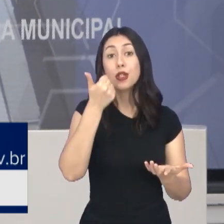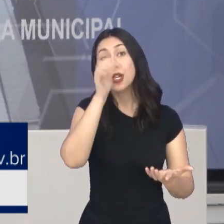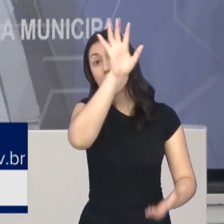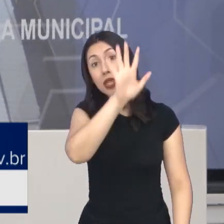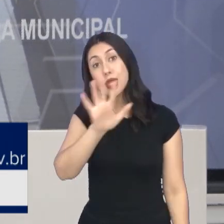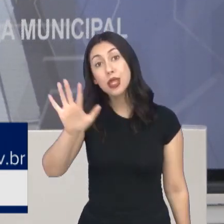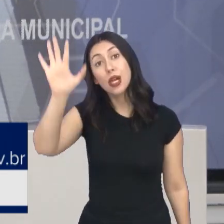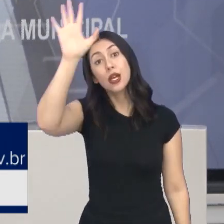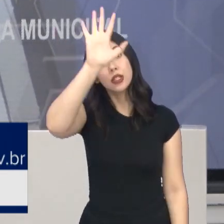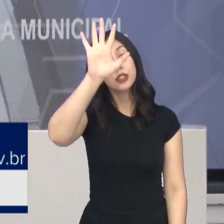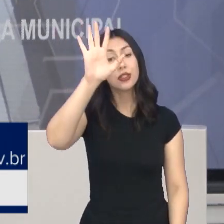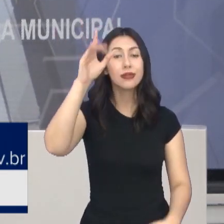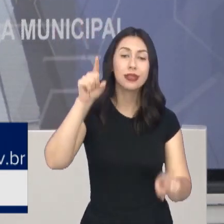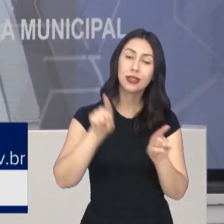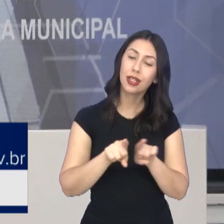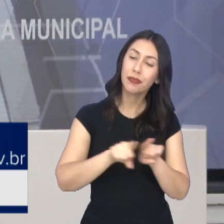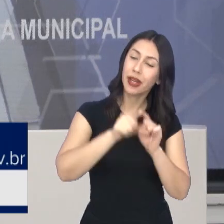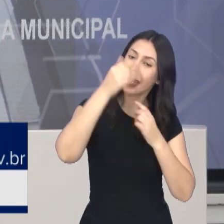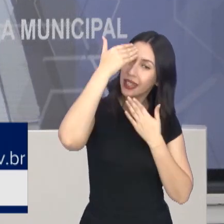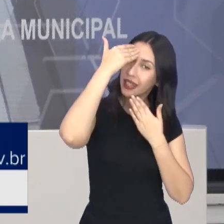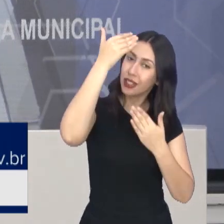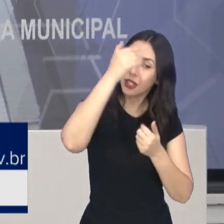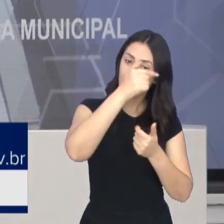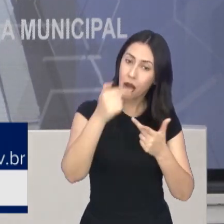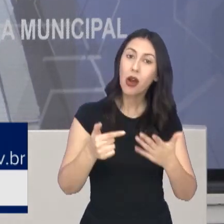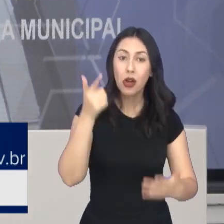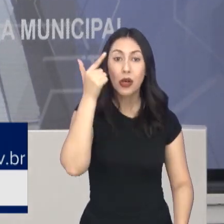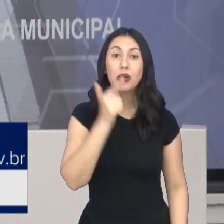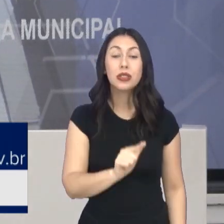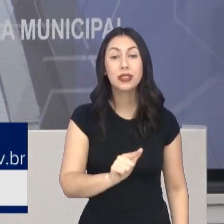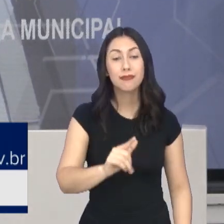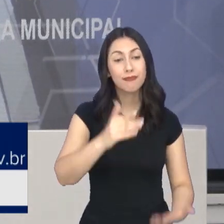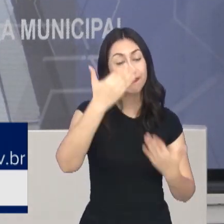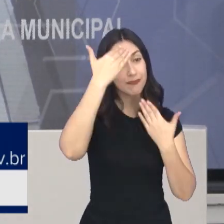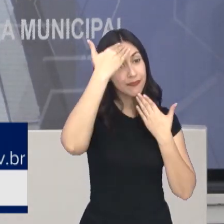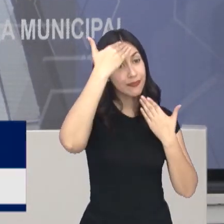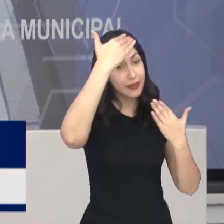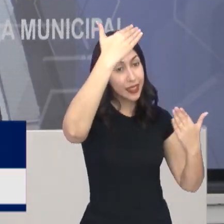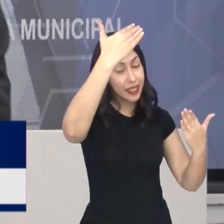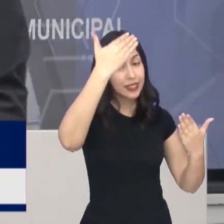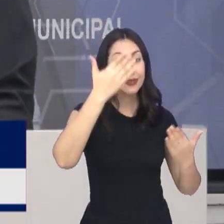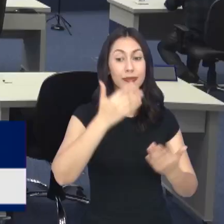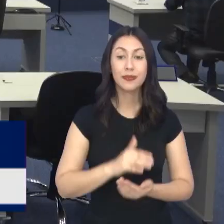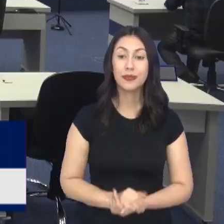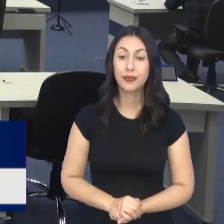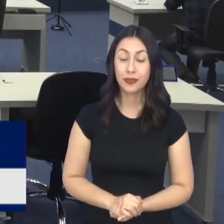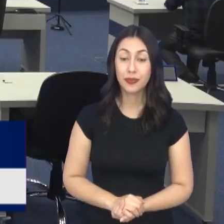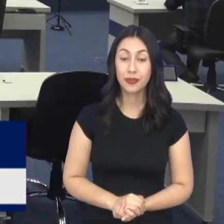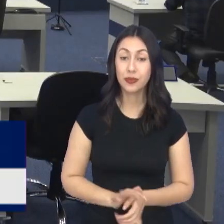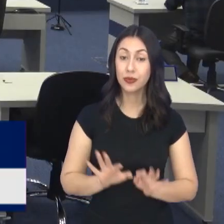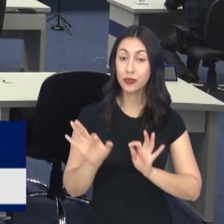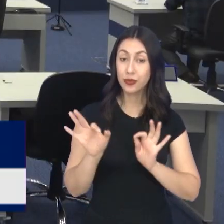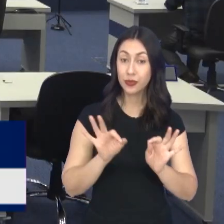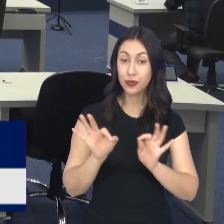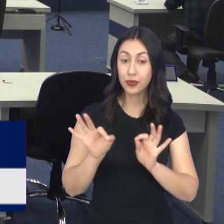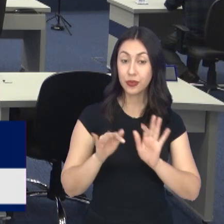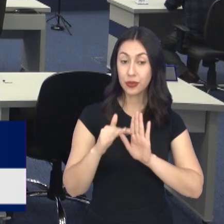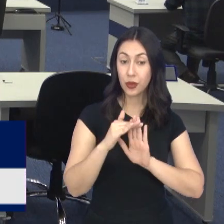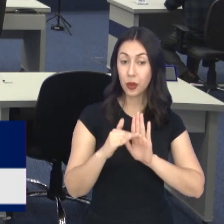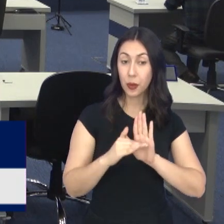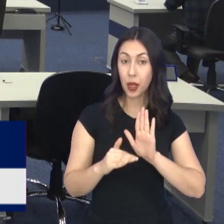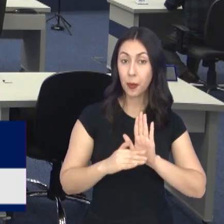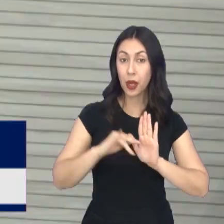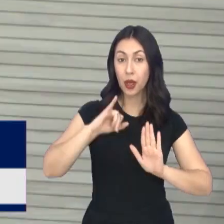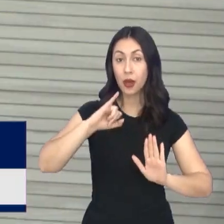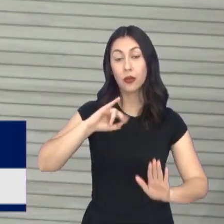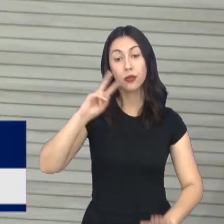região e gratidão por aquelas que estão sendo alcançadas. Obrigado, senhor presidente. Questão de ordem, o vereador Juvenil